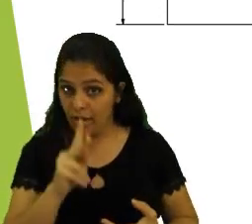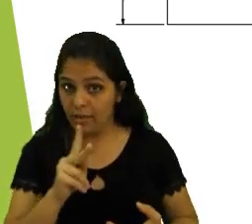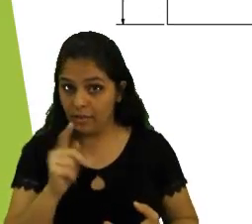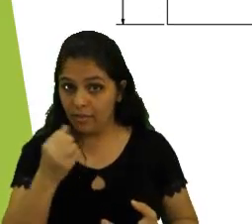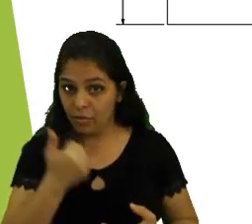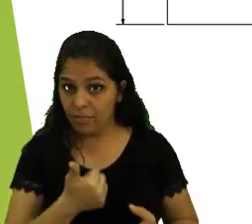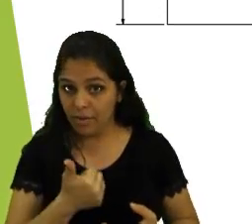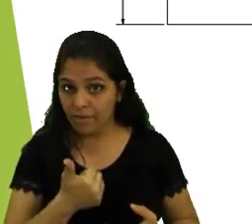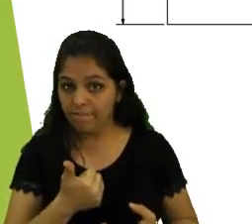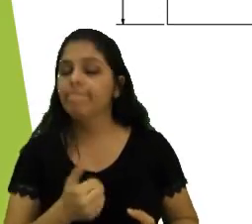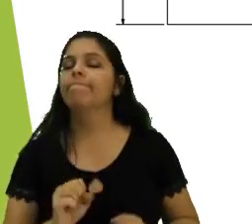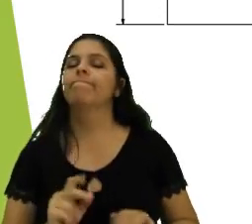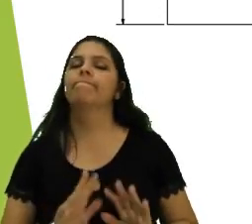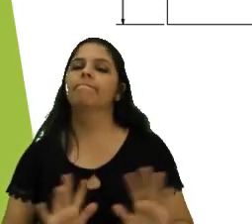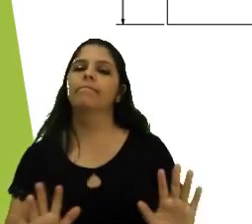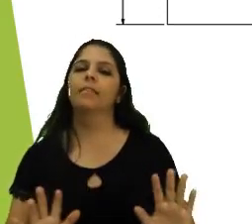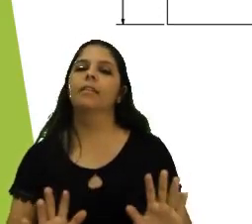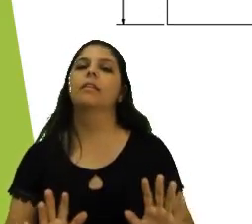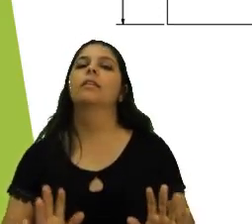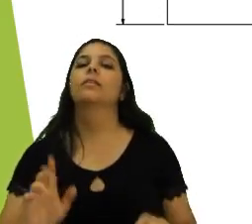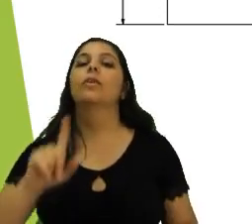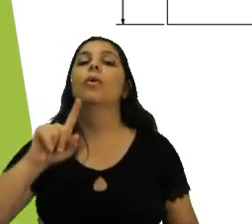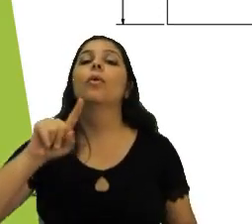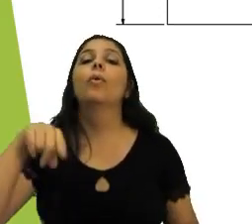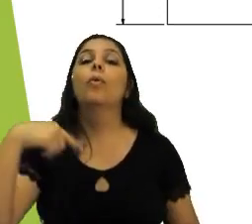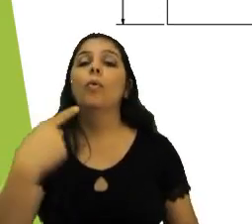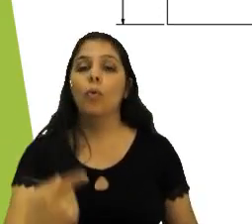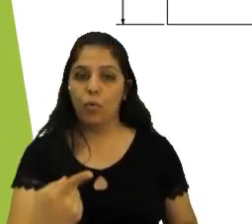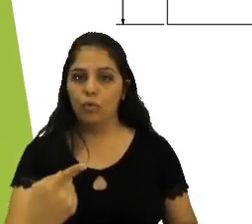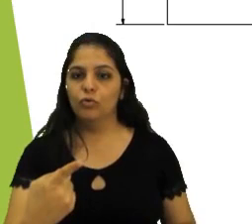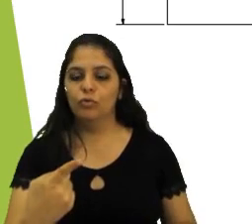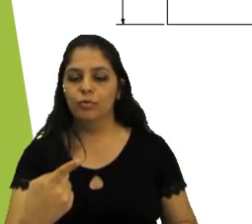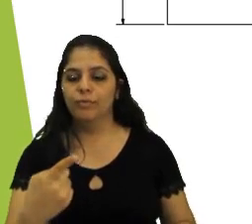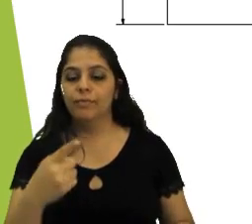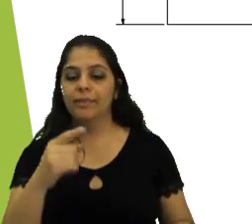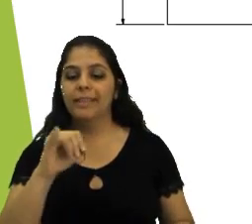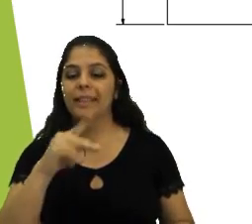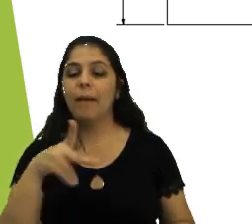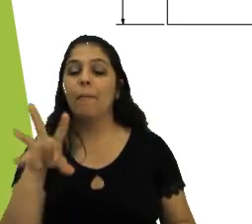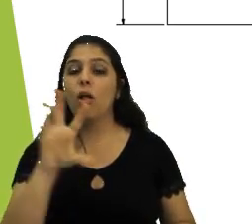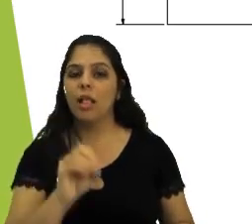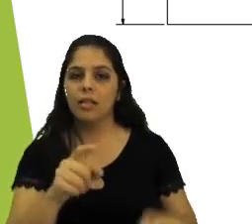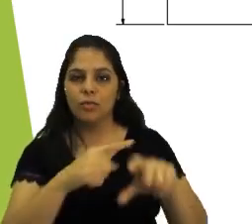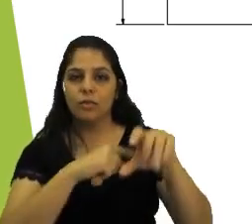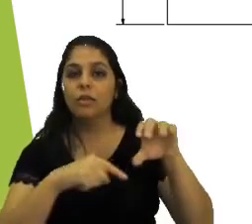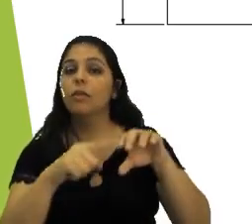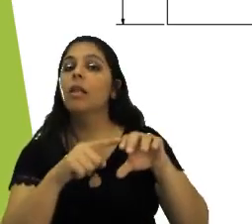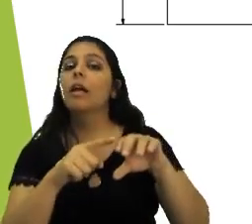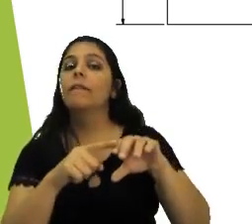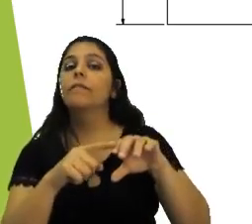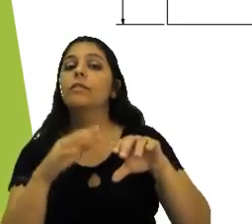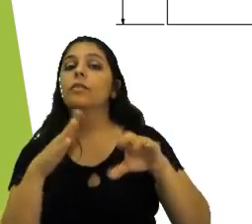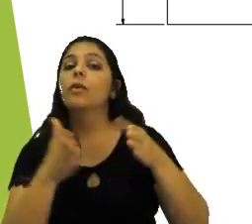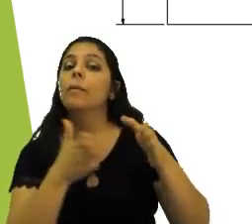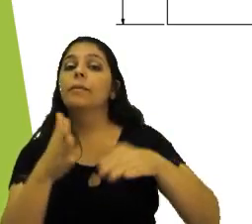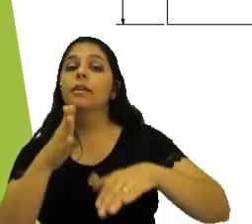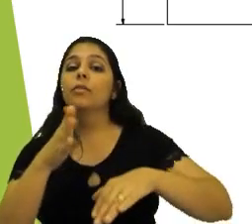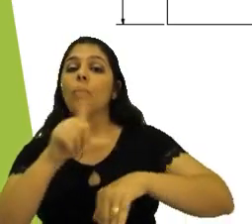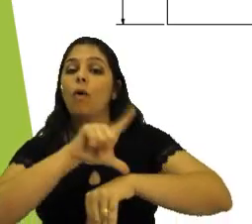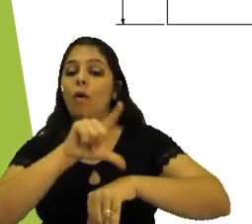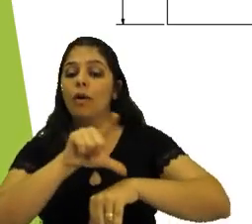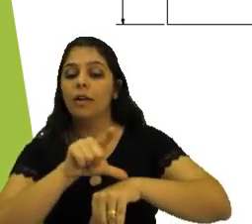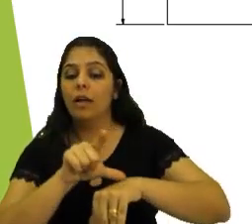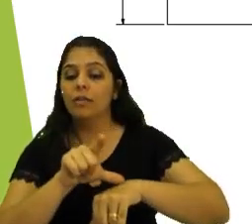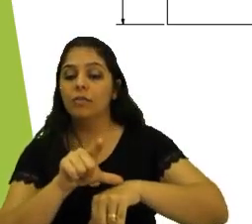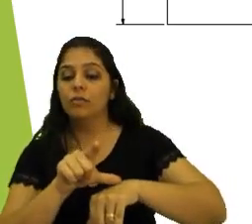Ok. Agora nós vamos para a próxima interpolação circular, tá? Que ela é sentido horário, que no caso seria do 2 para o